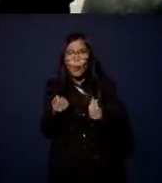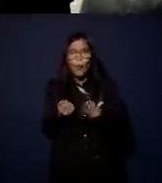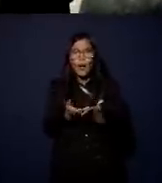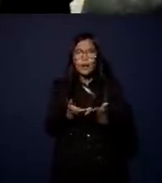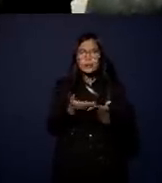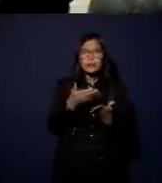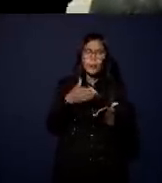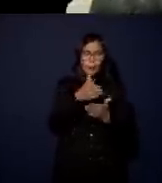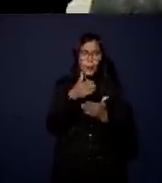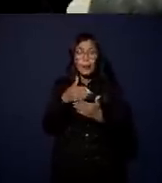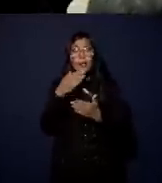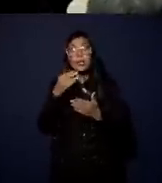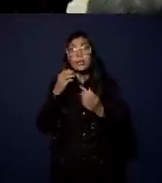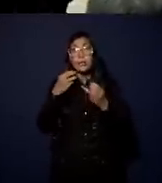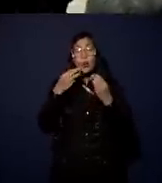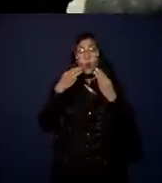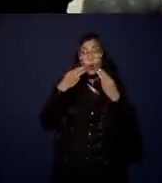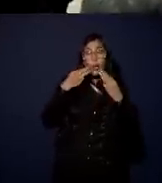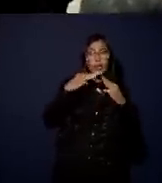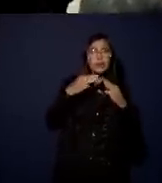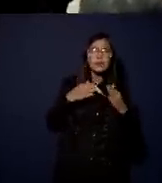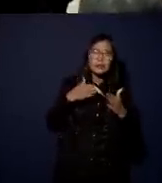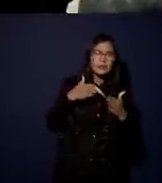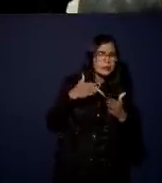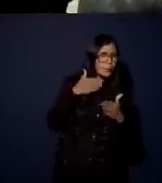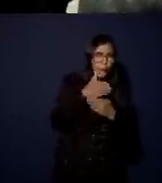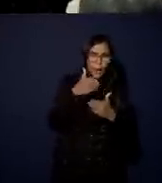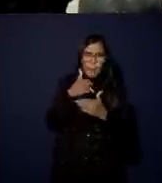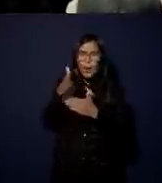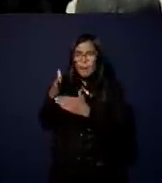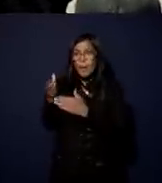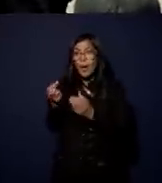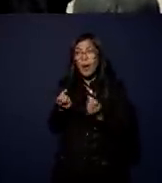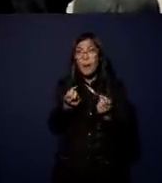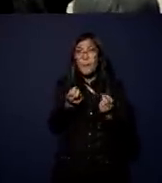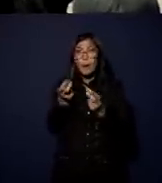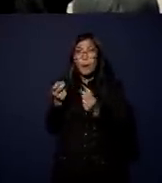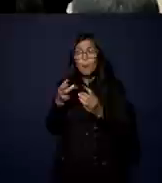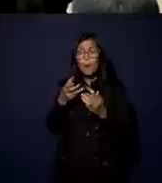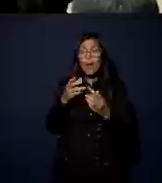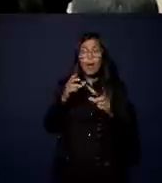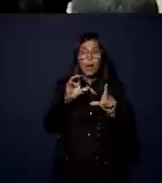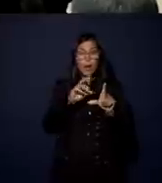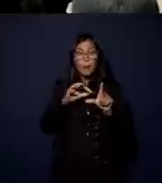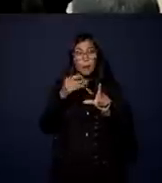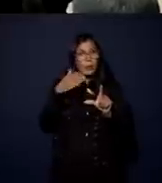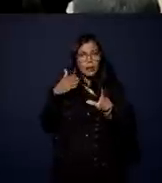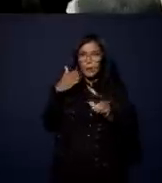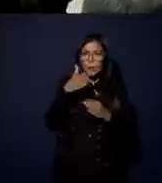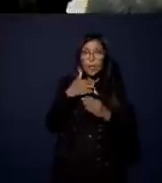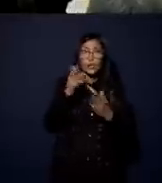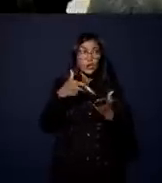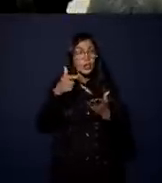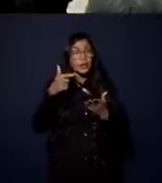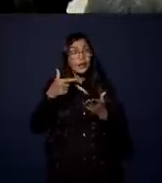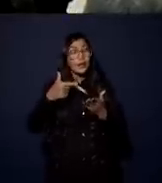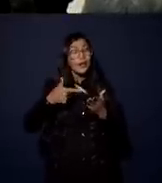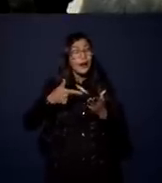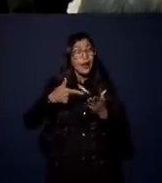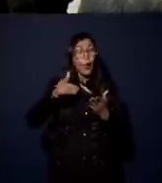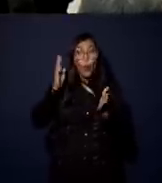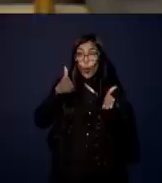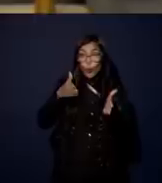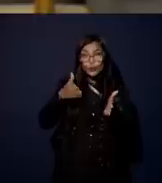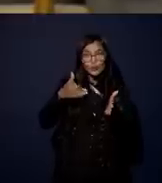eles Player e outros podiam se dar o luxo de cometer algumas loucuras que hoje eles não podem